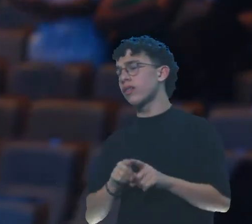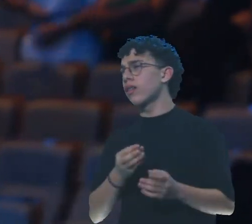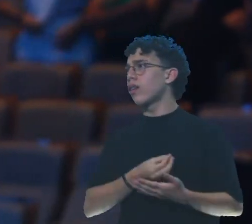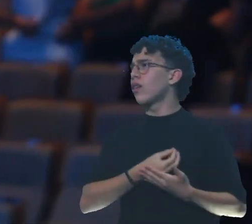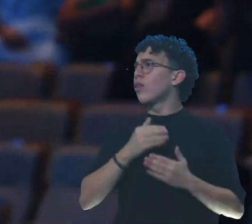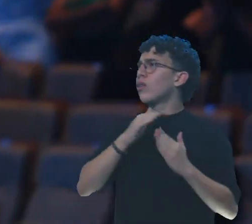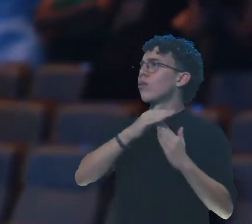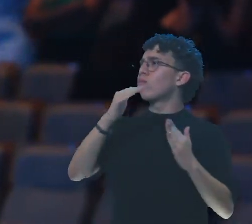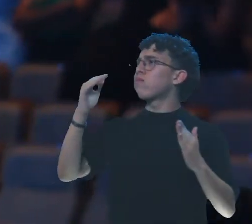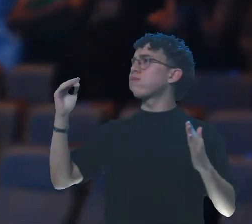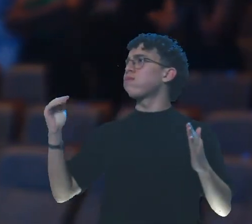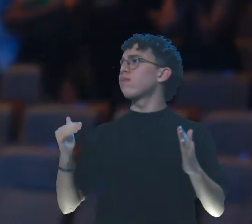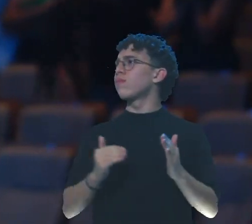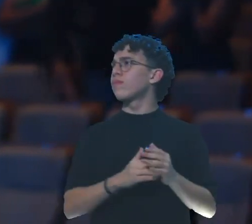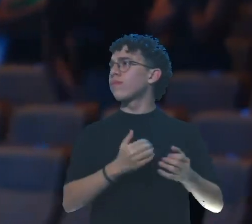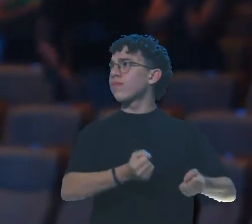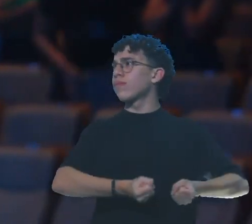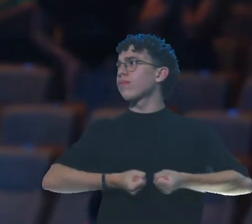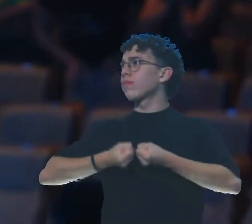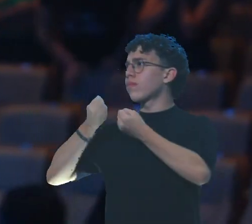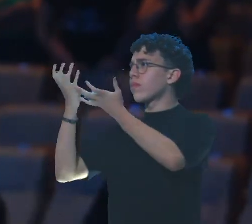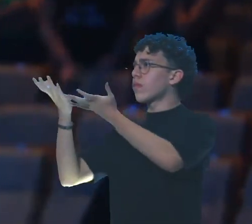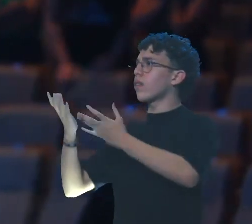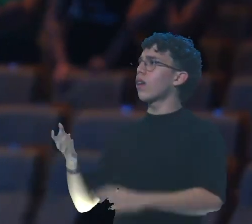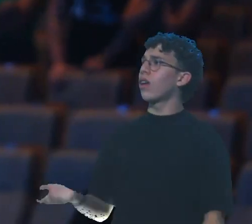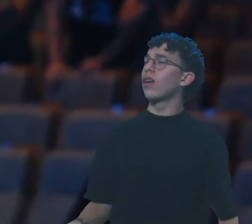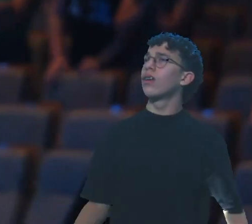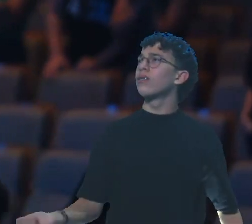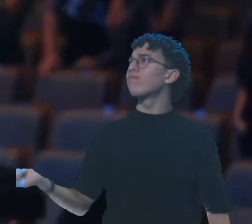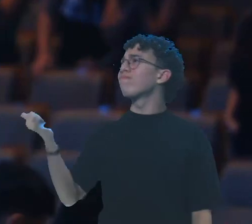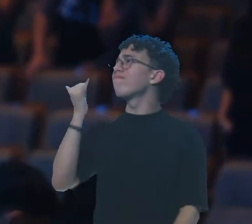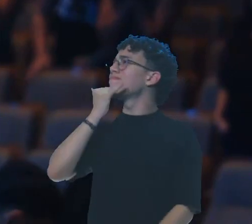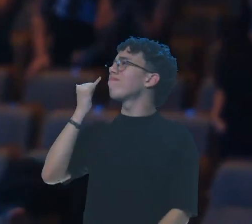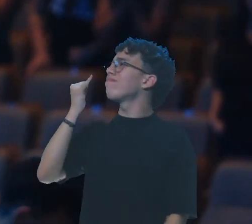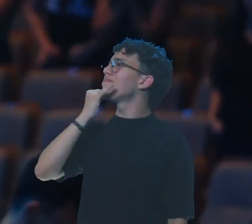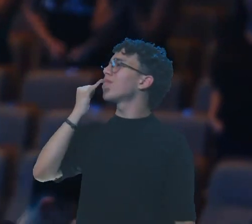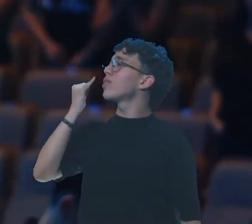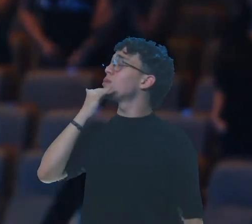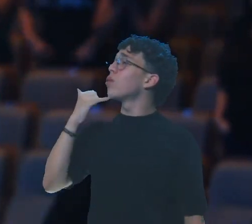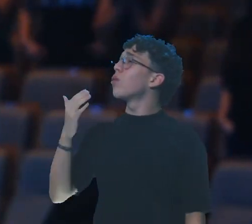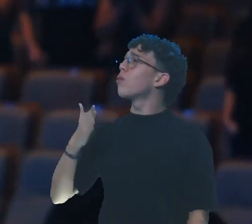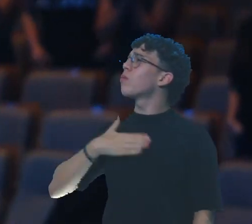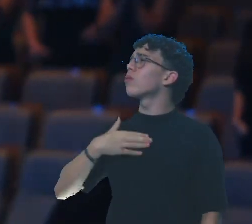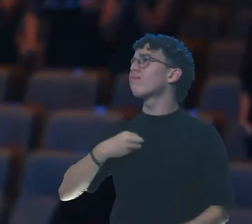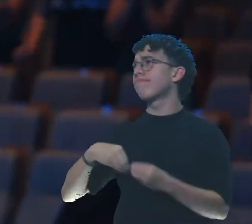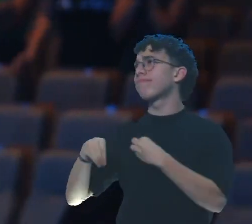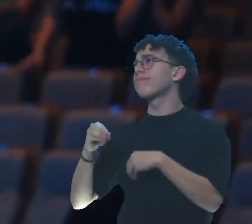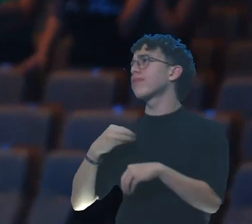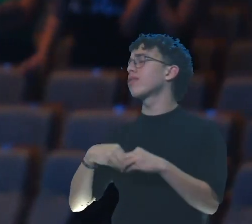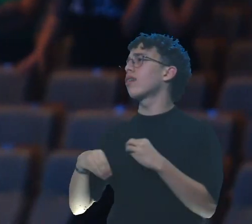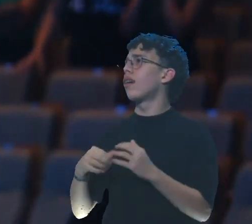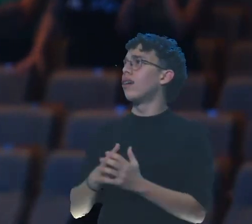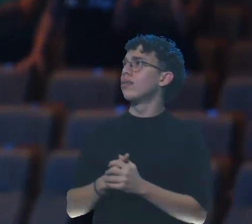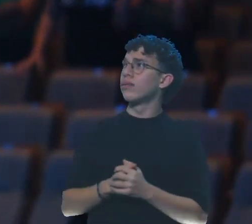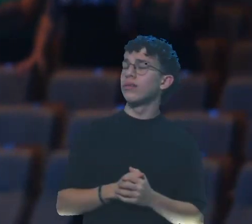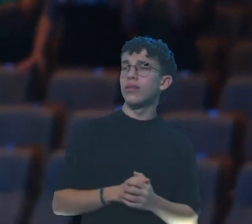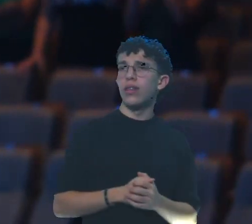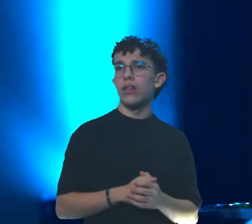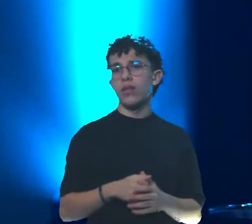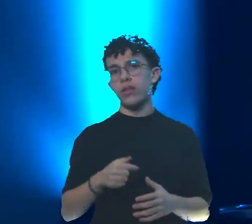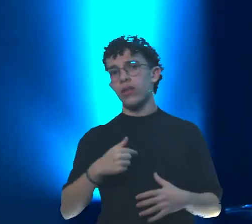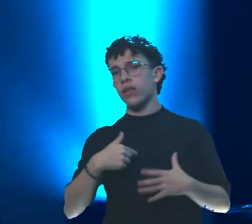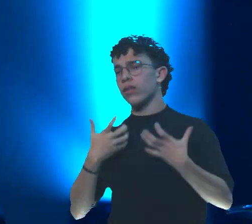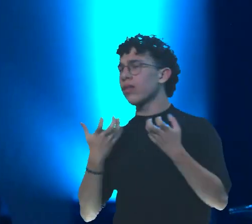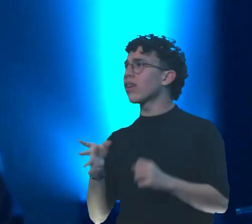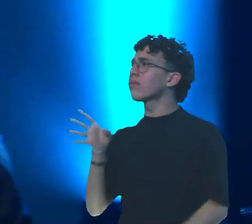por completo. Me perdoa pelos meus pecados. Eu